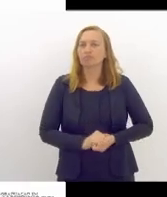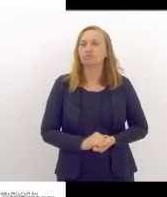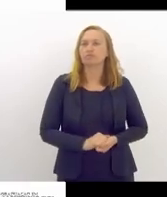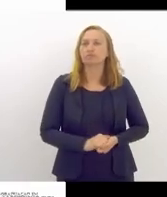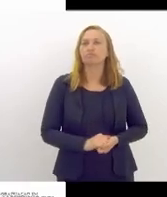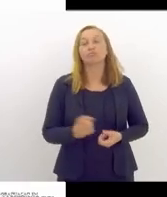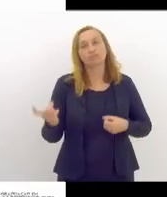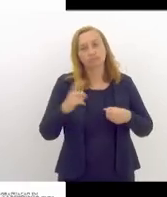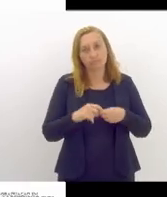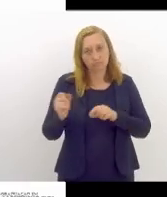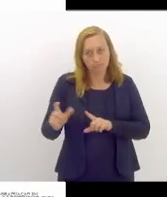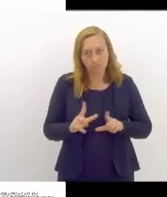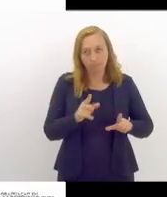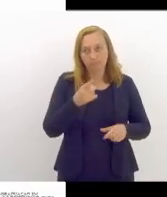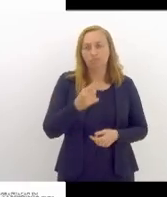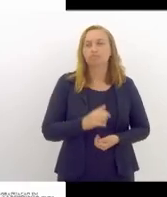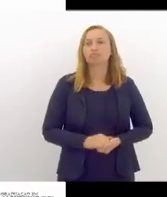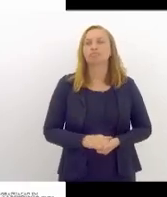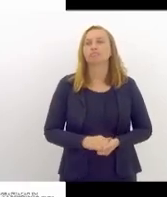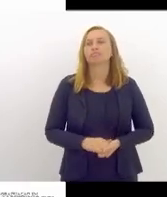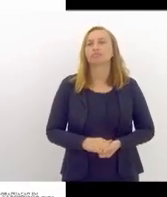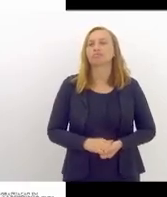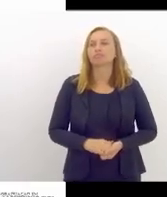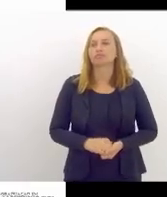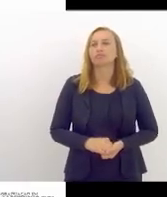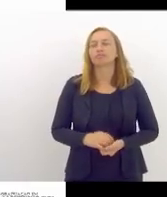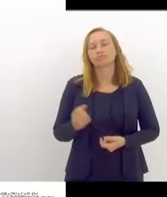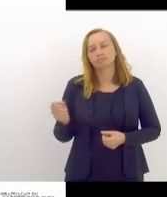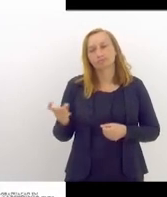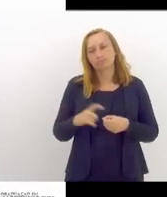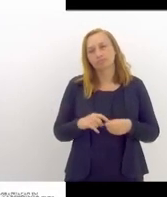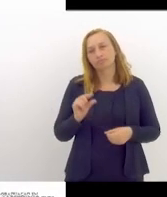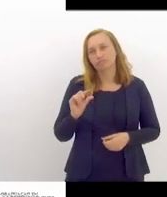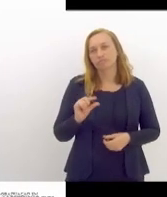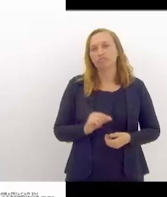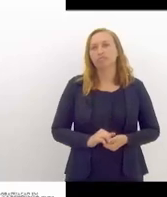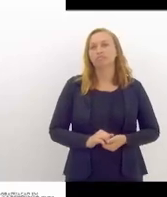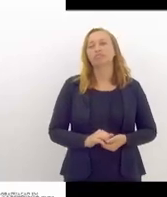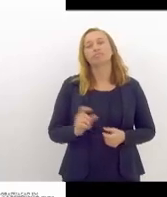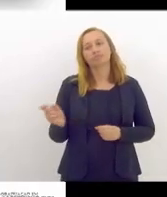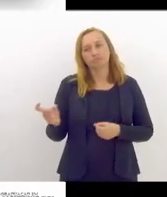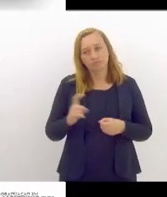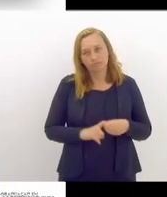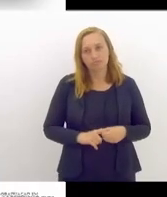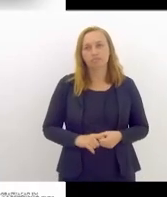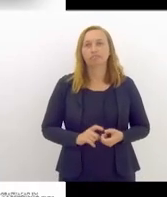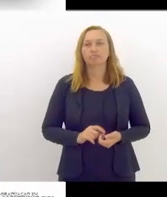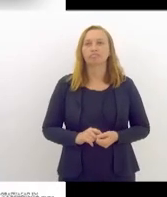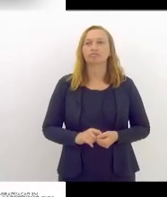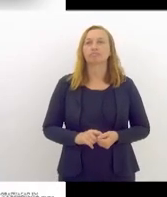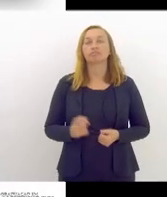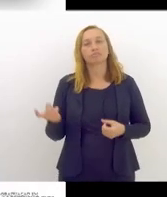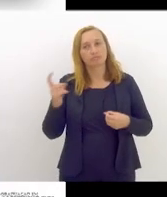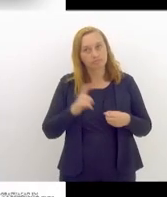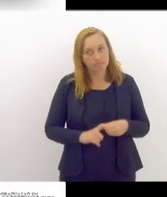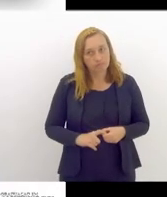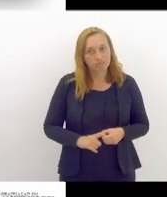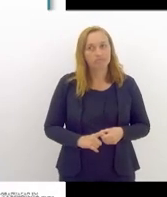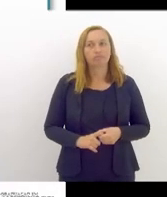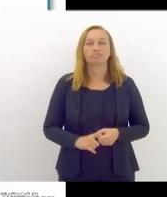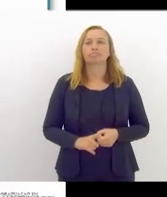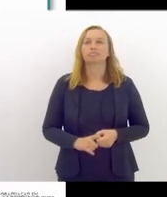volta lá por favor volta por favor slide voltar por favor voltar tá